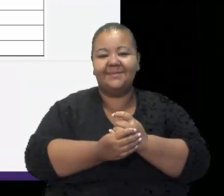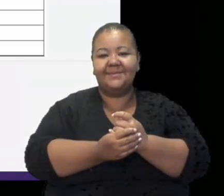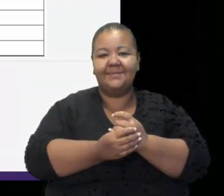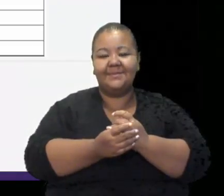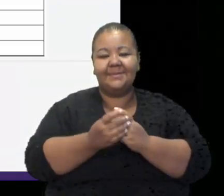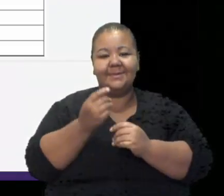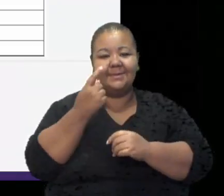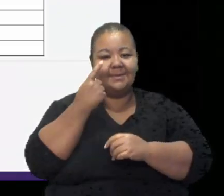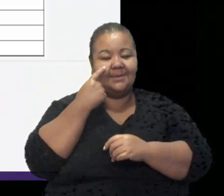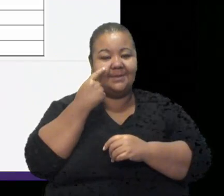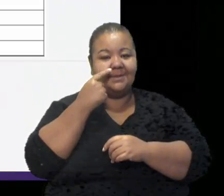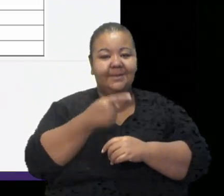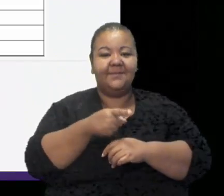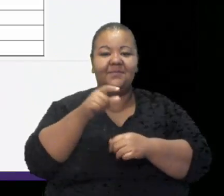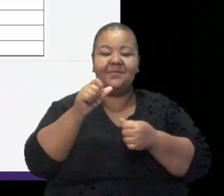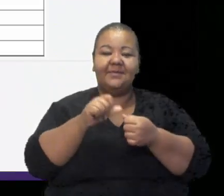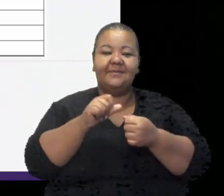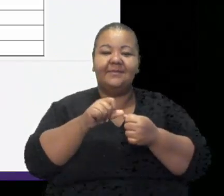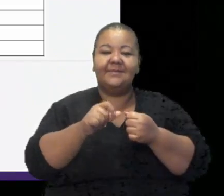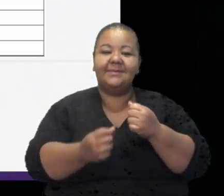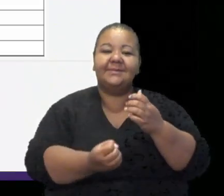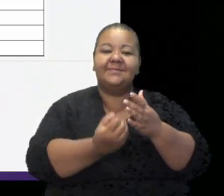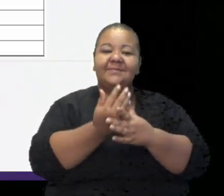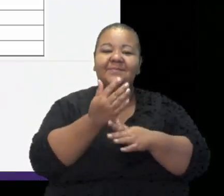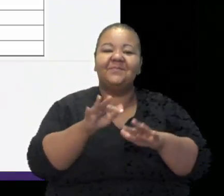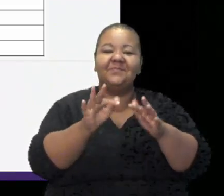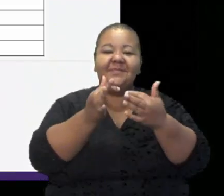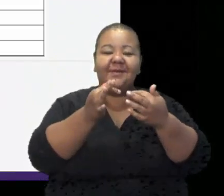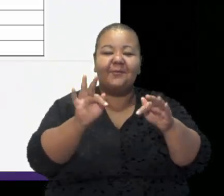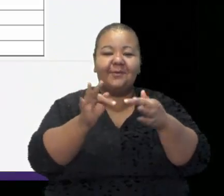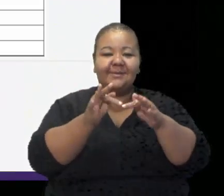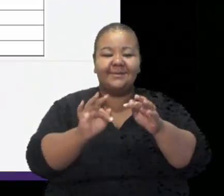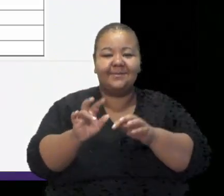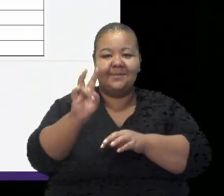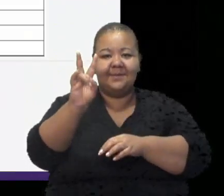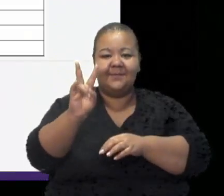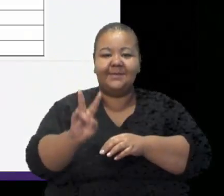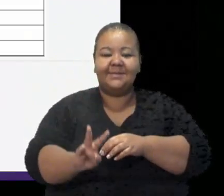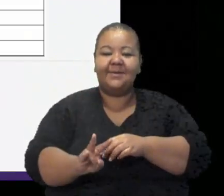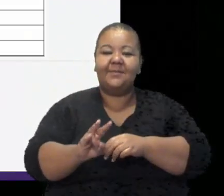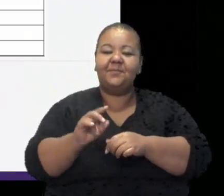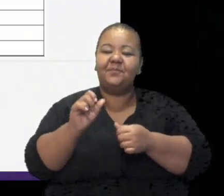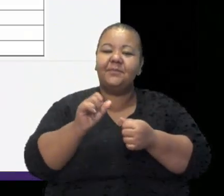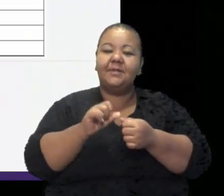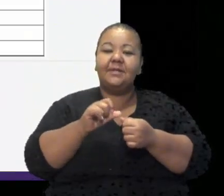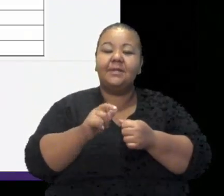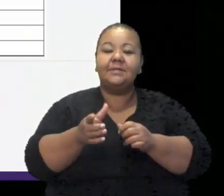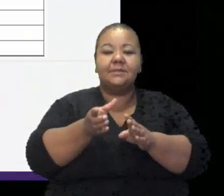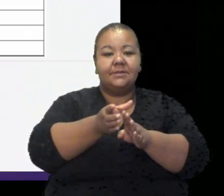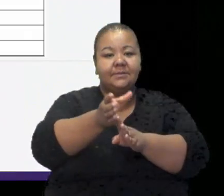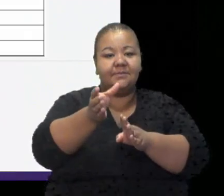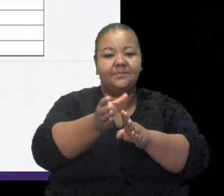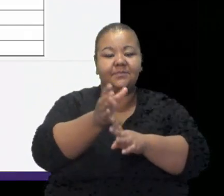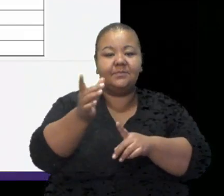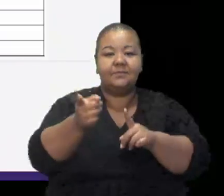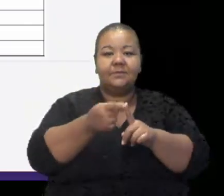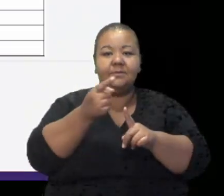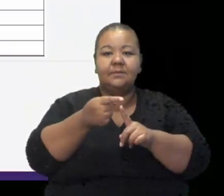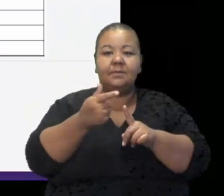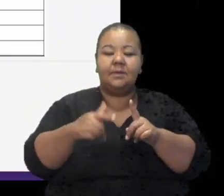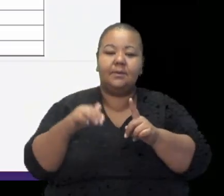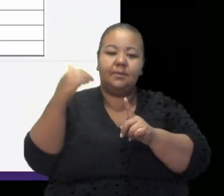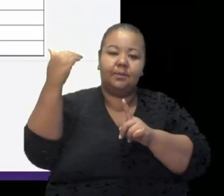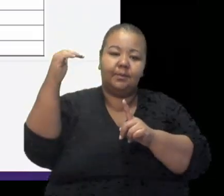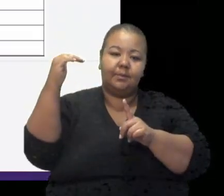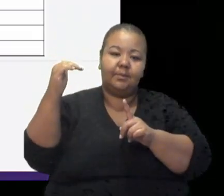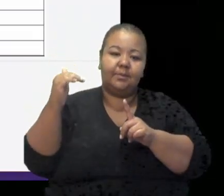Então, olha lá, a gente vai aqui fazer uma construção de um fluxograma vertical. Então, o que a gente recomenda? Que, primeiramente, sejam listadas